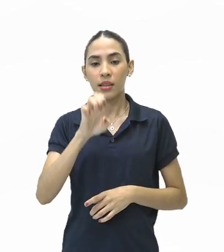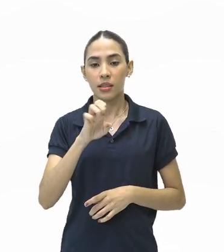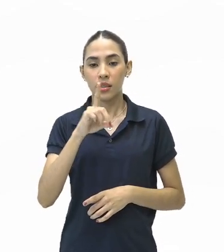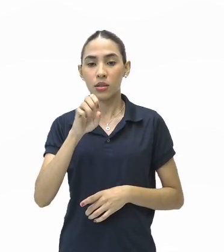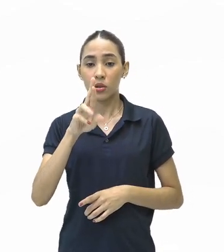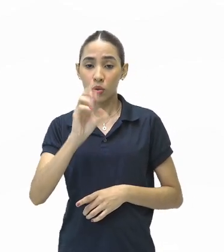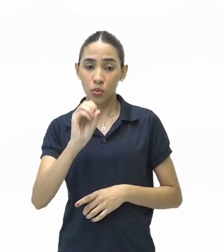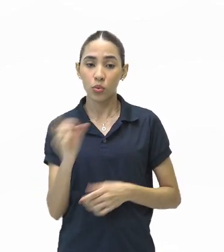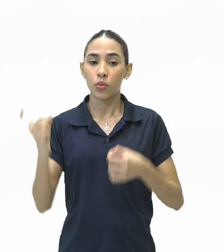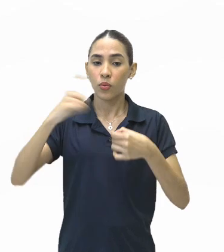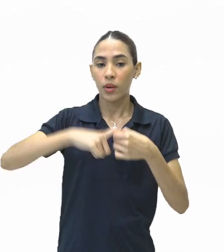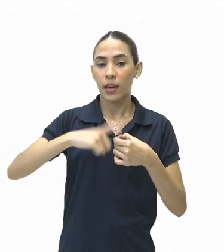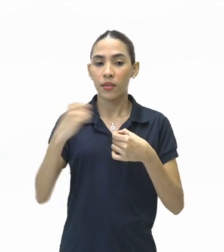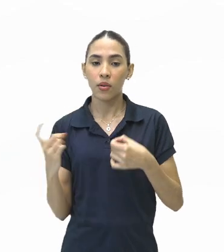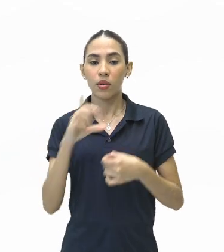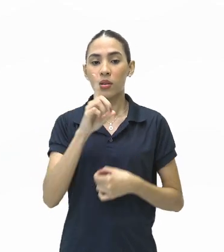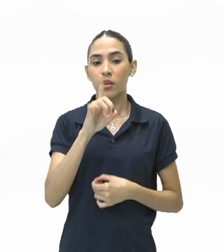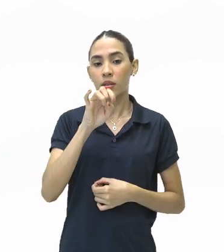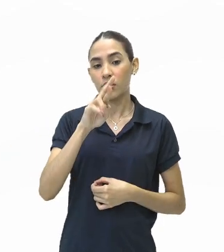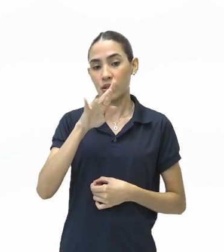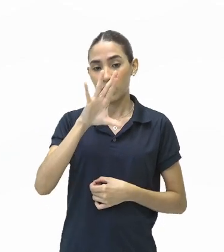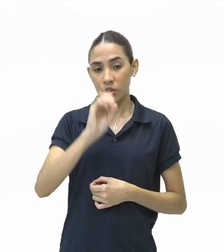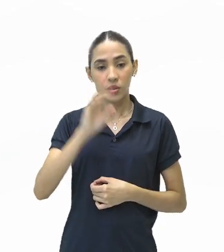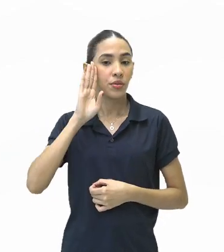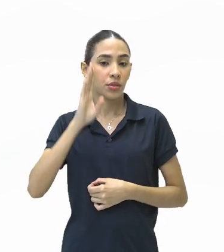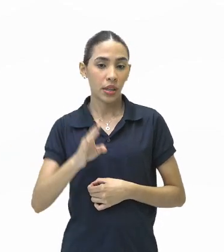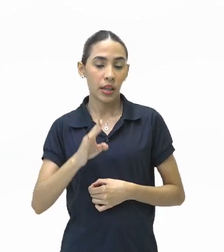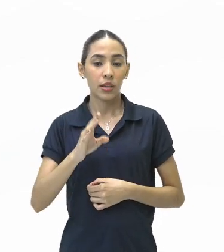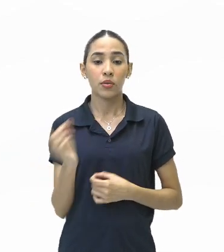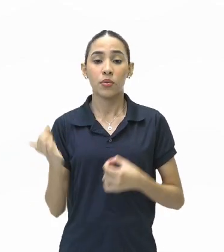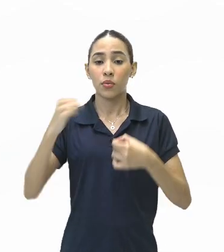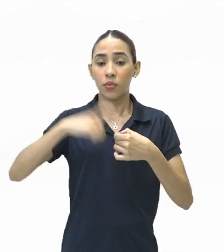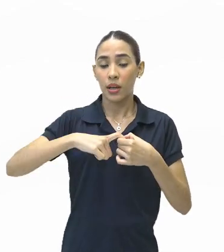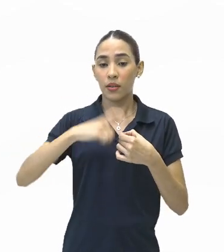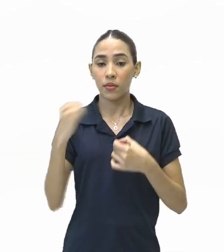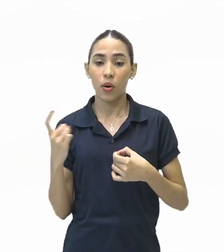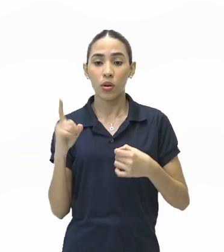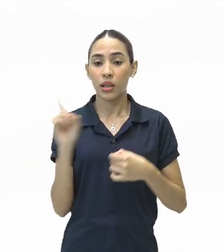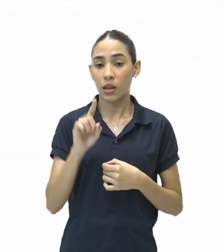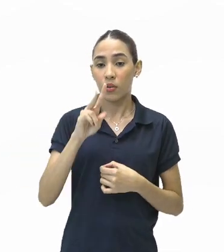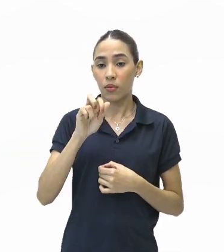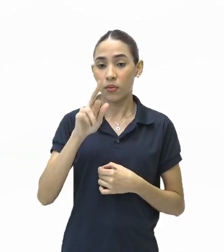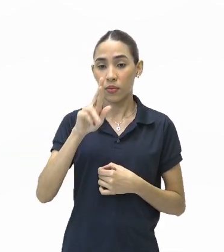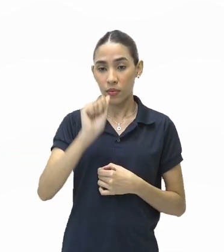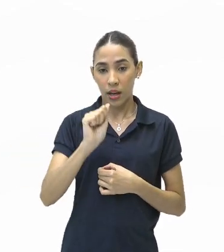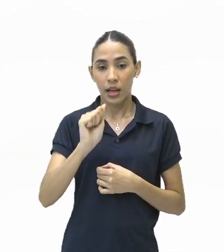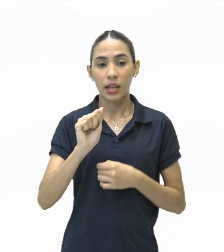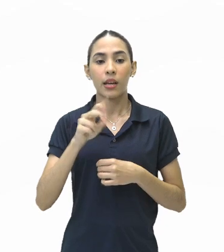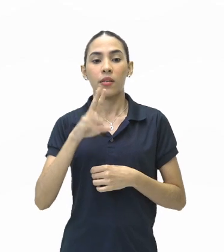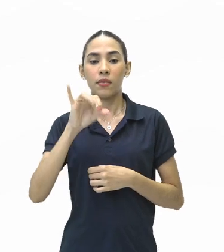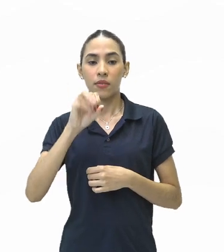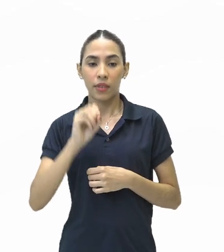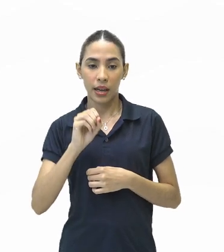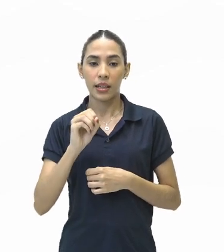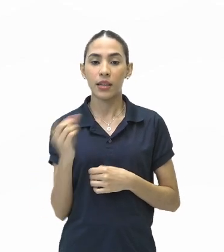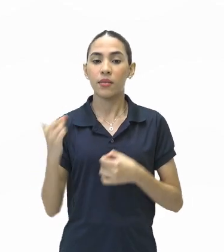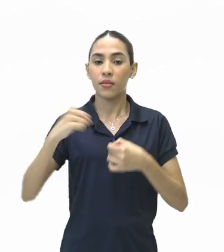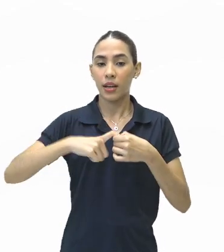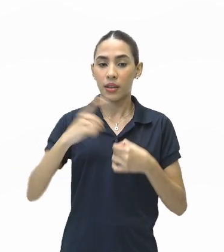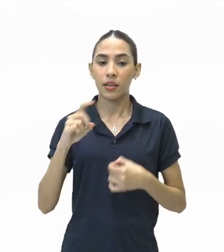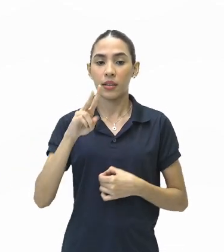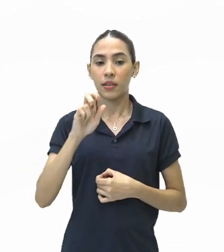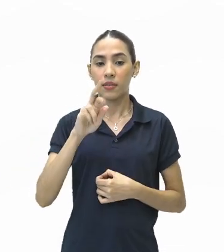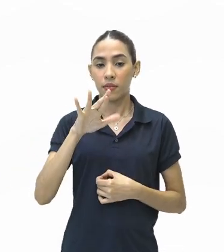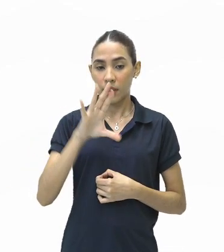vem, volta, vem na vara, vai, não volta, vai varando. Guimarães Rosa, né,